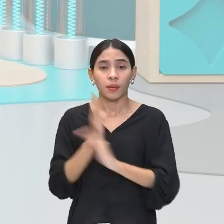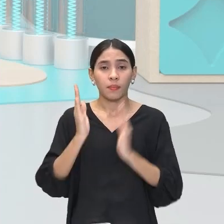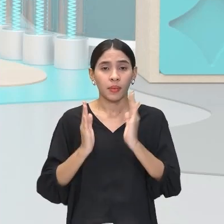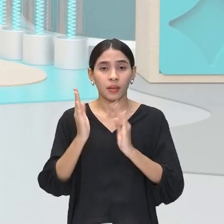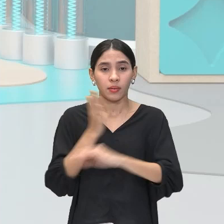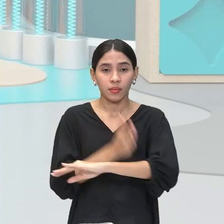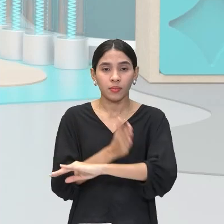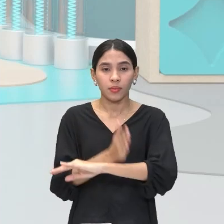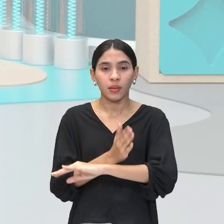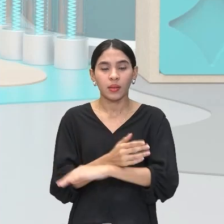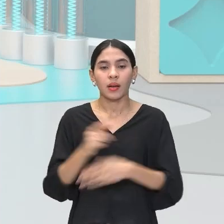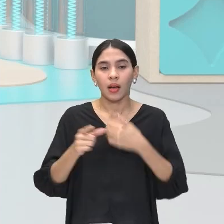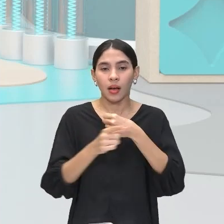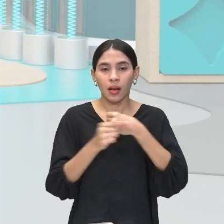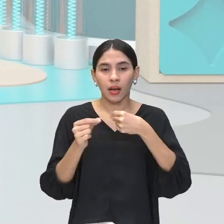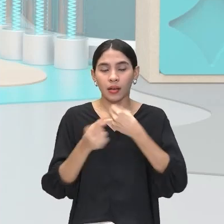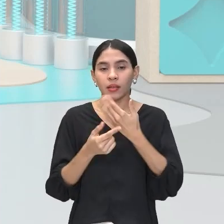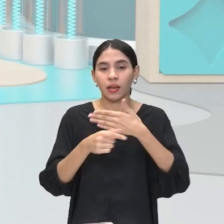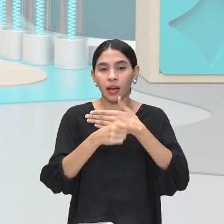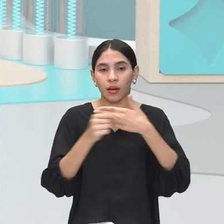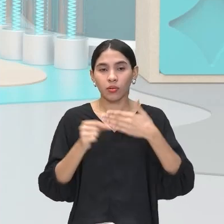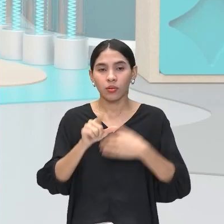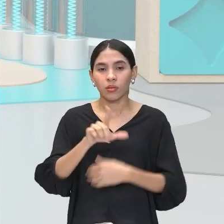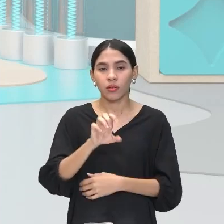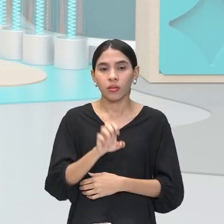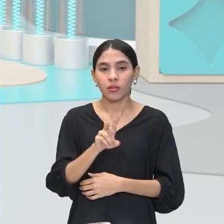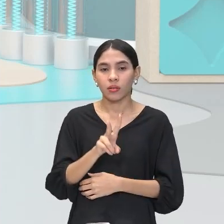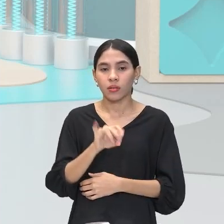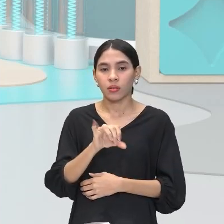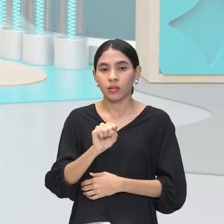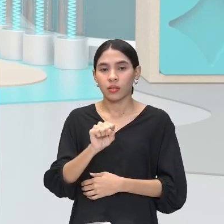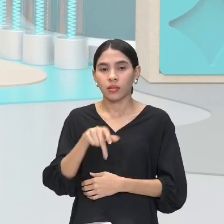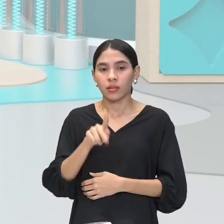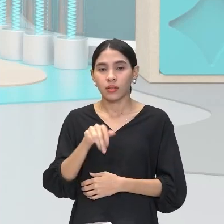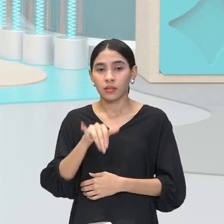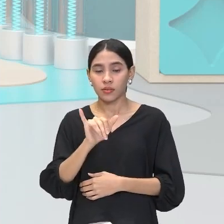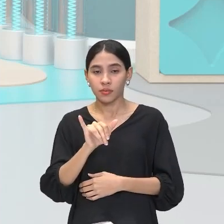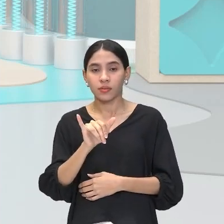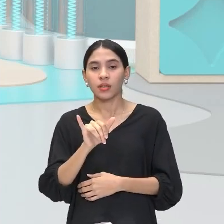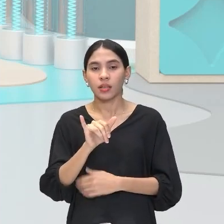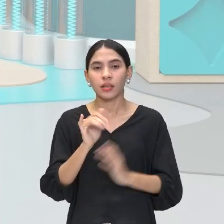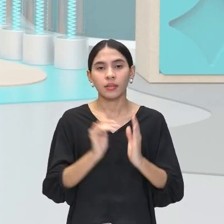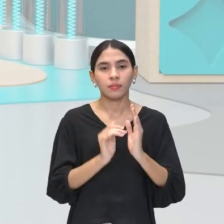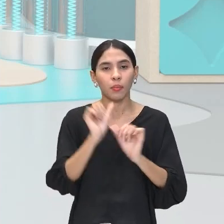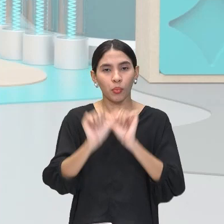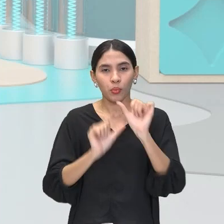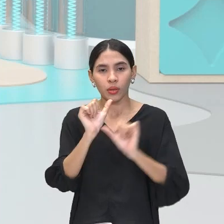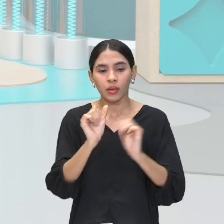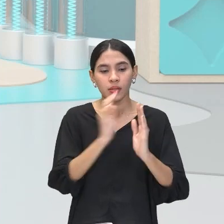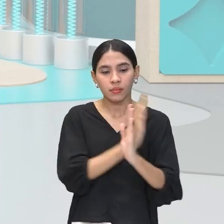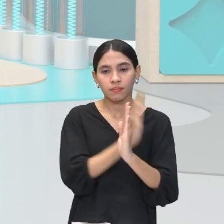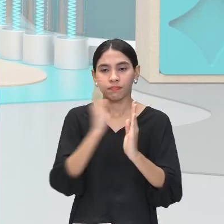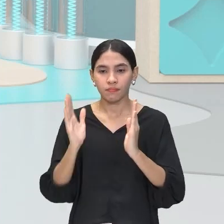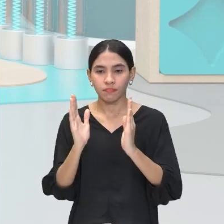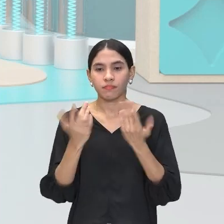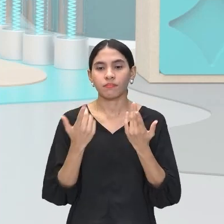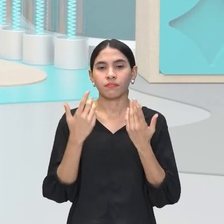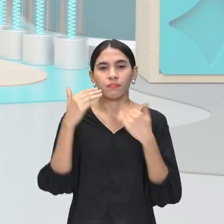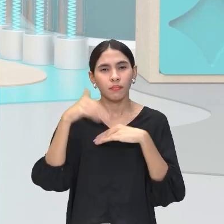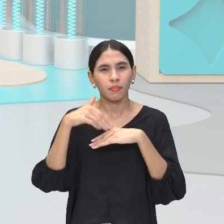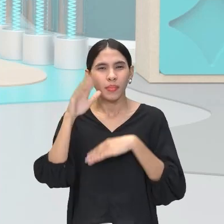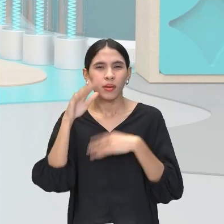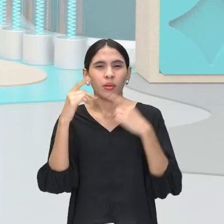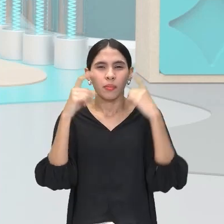Segundo Levinsky, no período da transição para a vida adulta, né? As maiores preocupações era de que